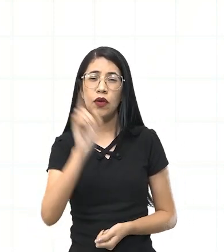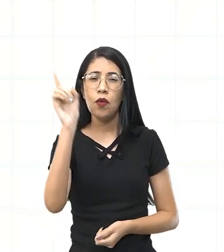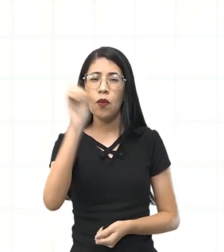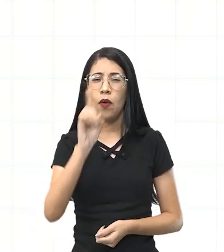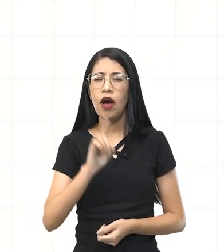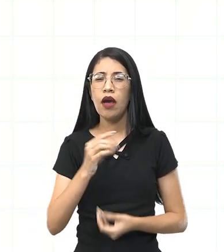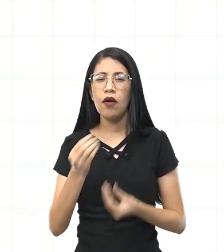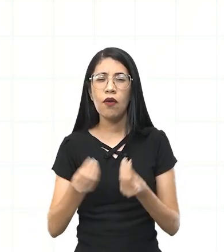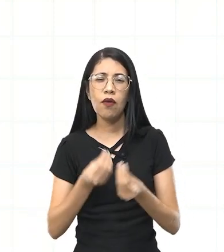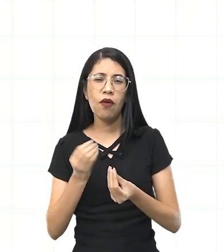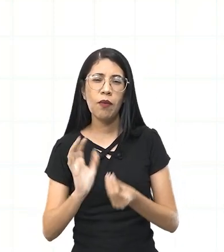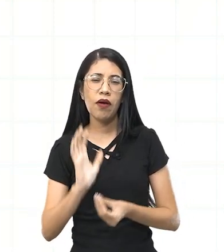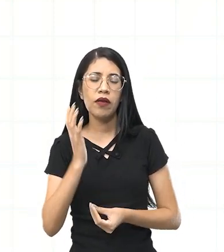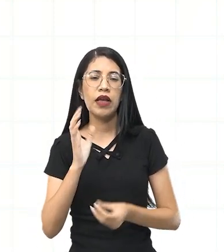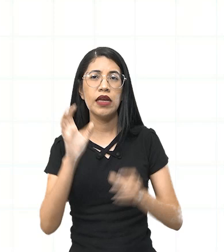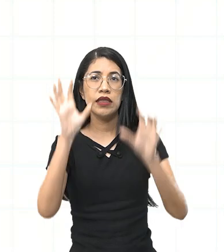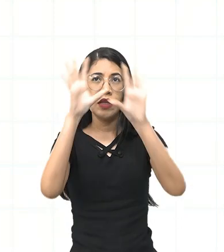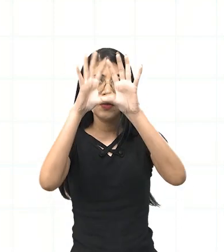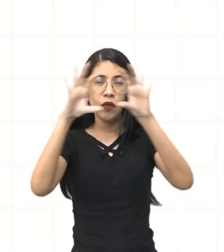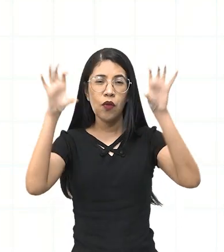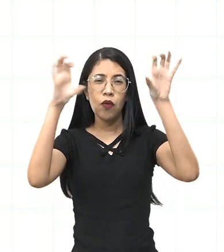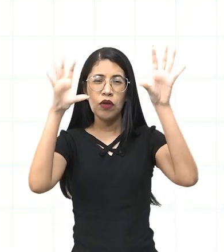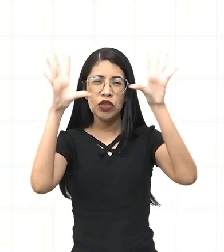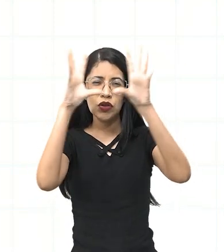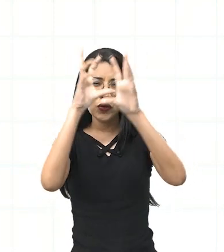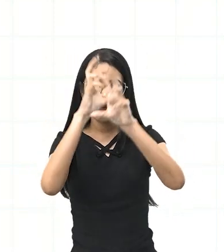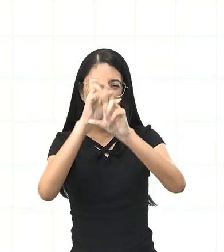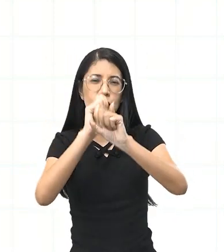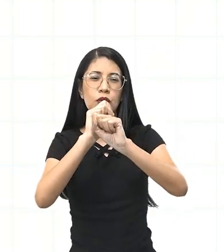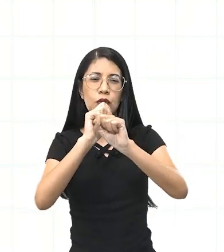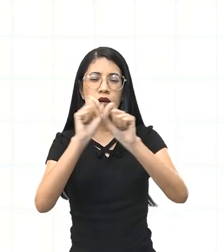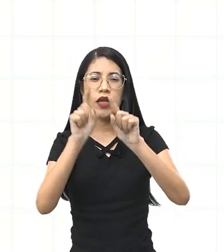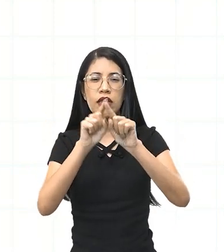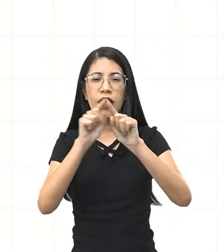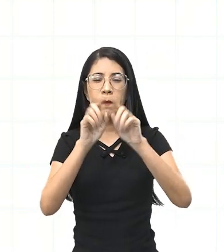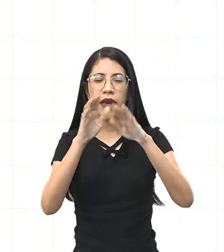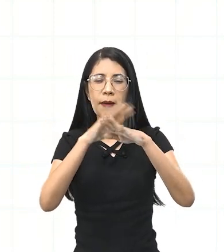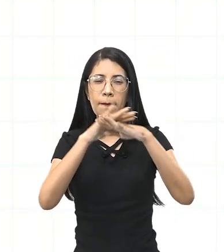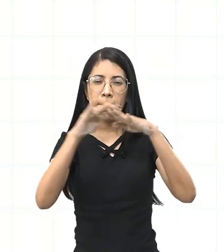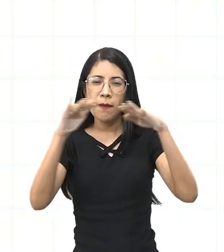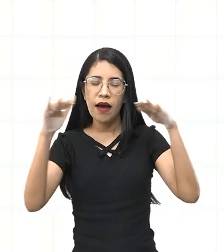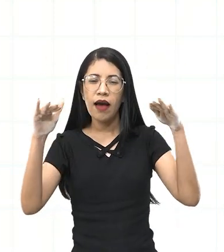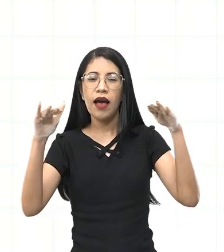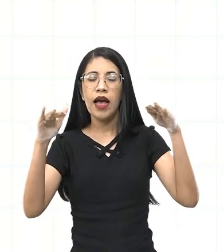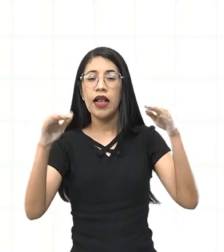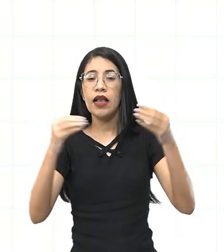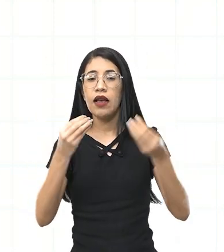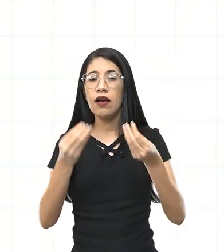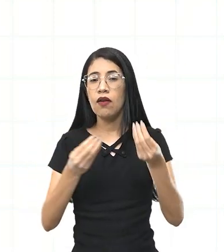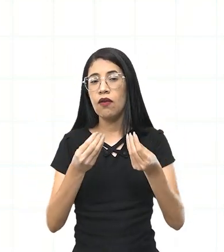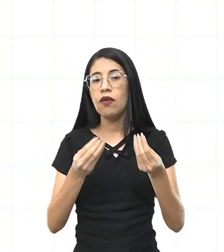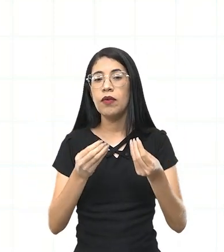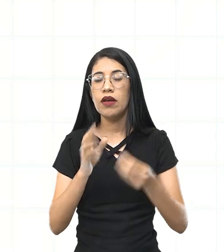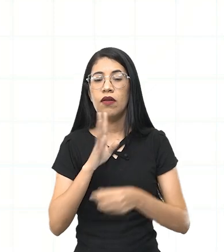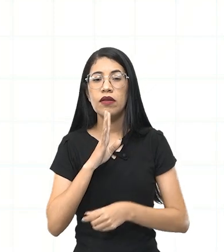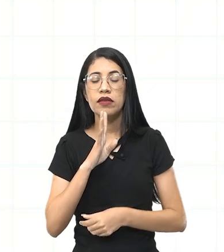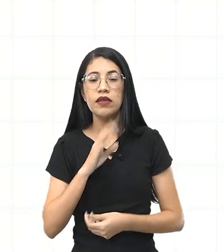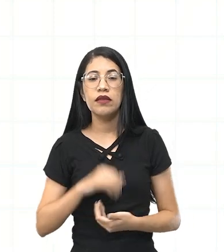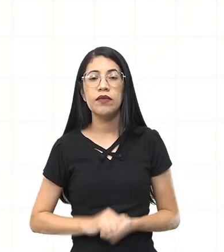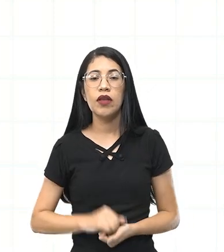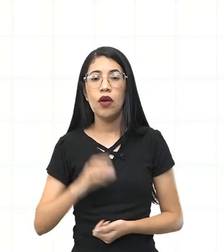nasce em nuvens grandes e escuras. Tem a parte de baixo lisa. Elas são conhecidas